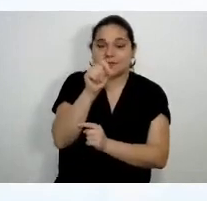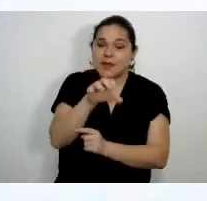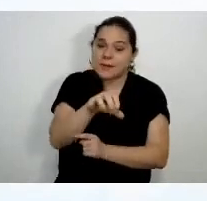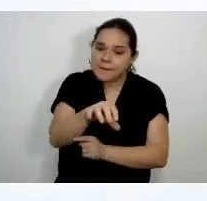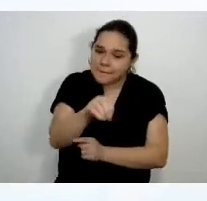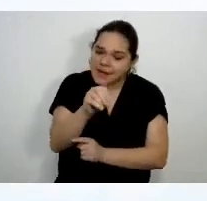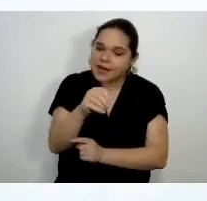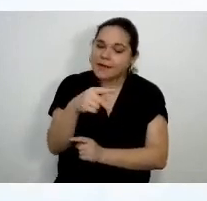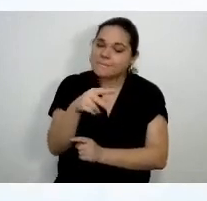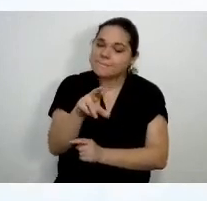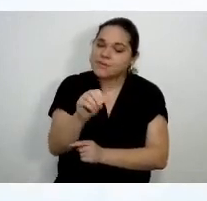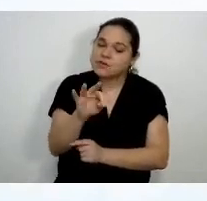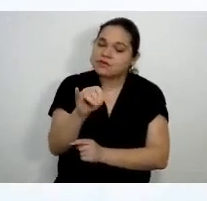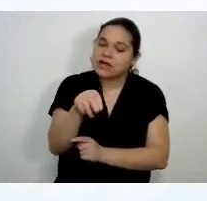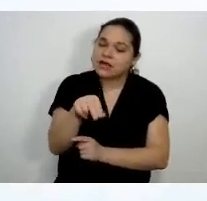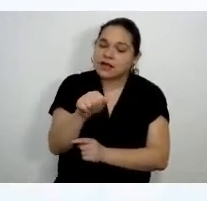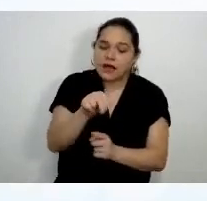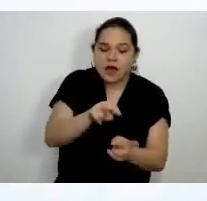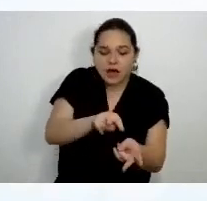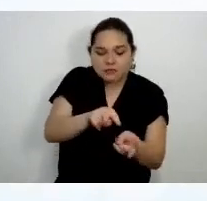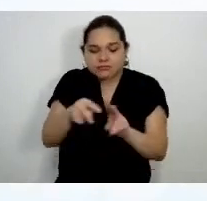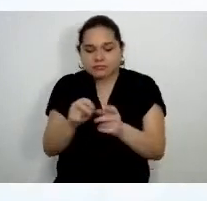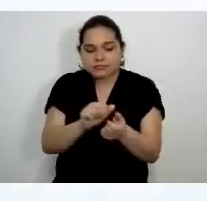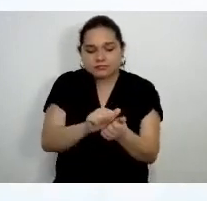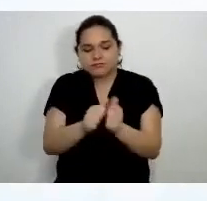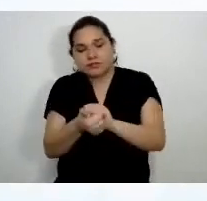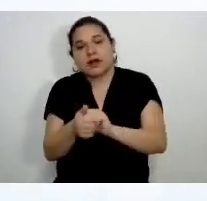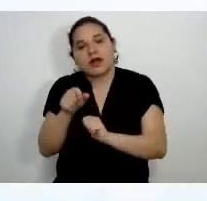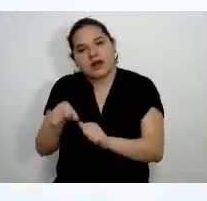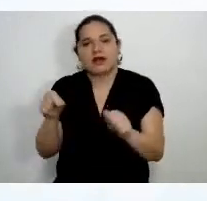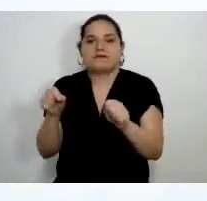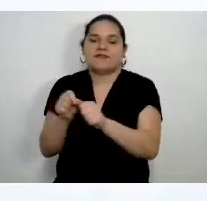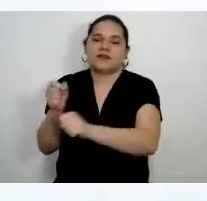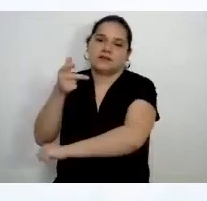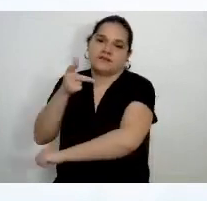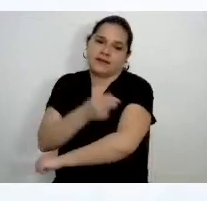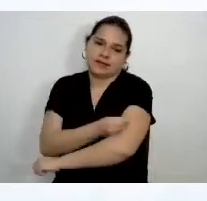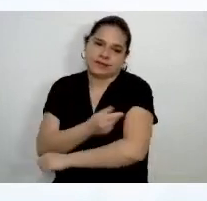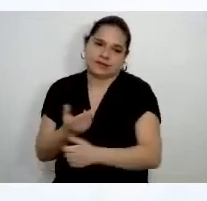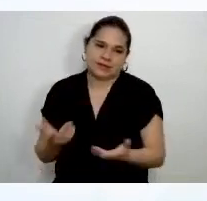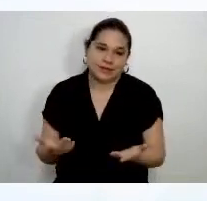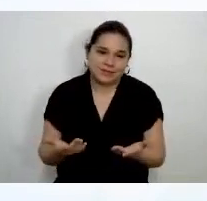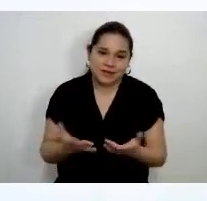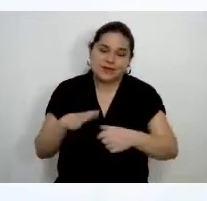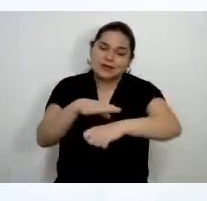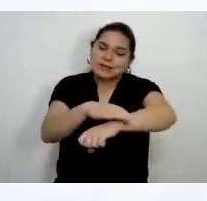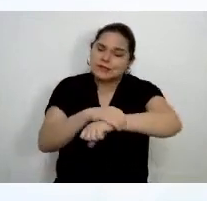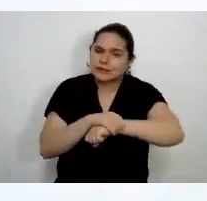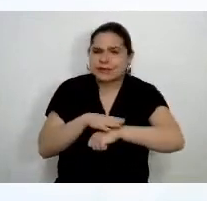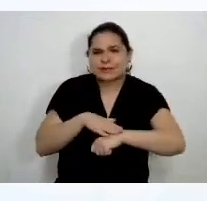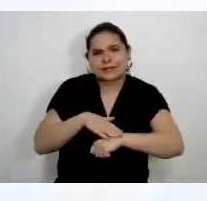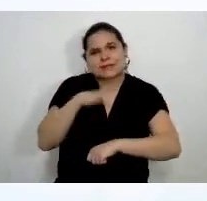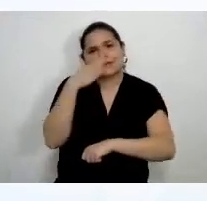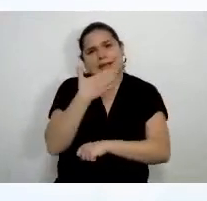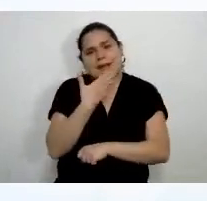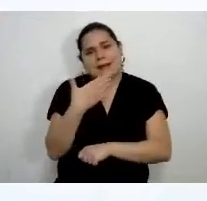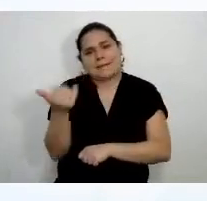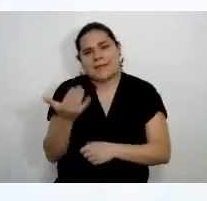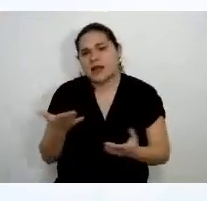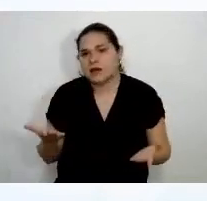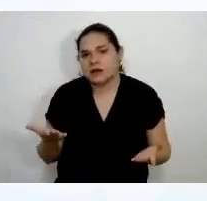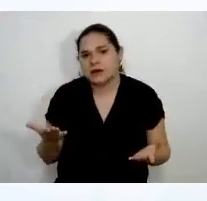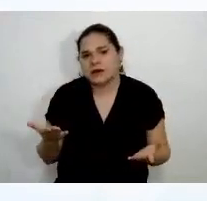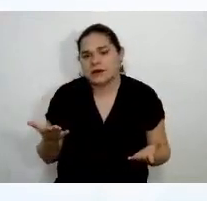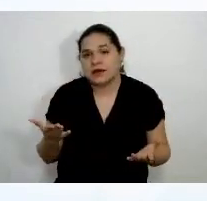e a partir daí você produz a vacina. Então, a segurança é muito maior, porque um pedaço de vírus